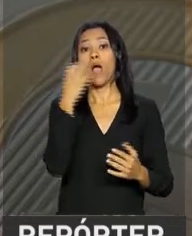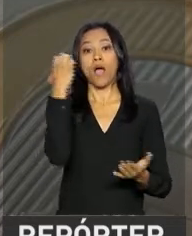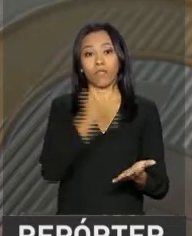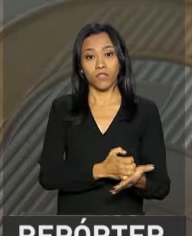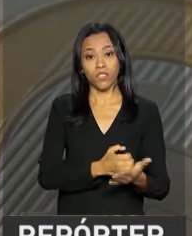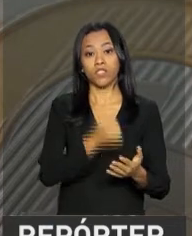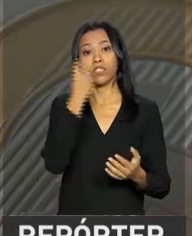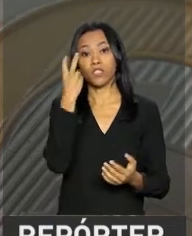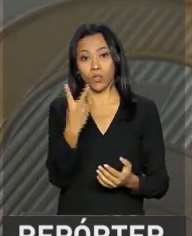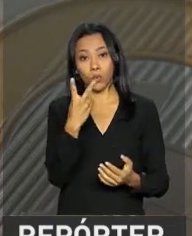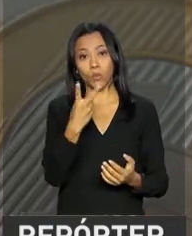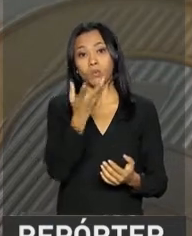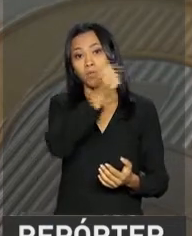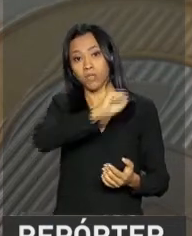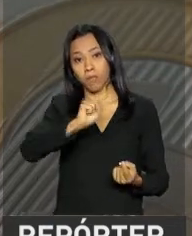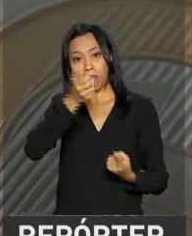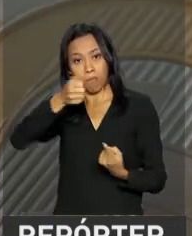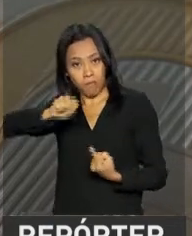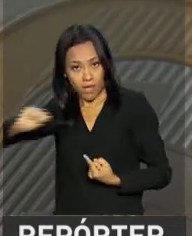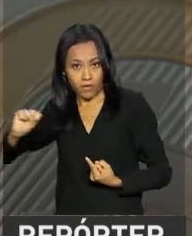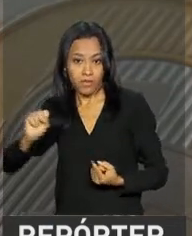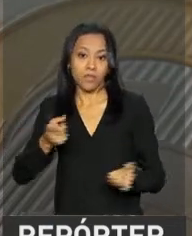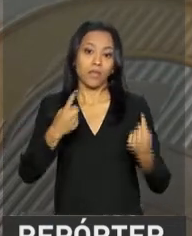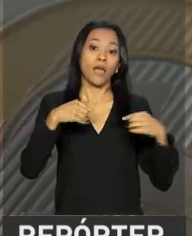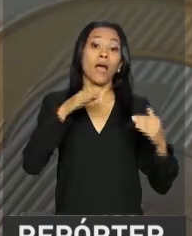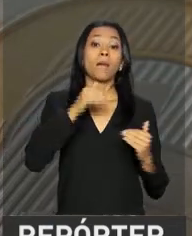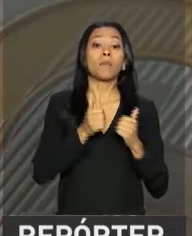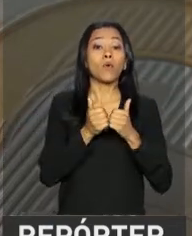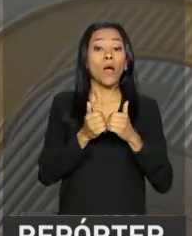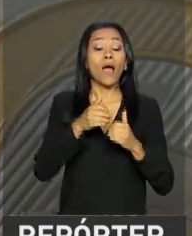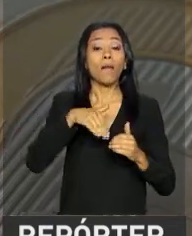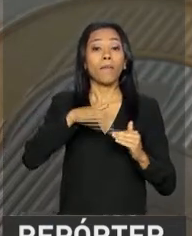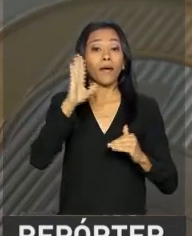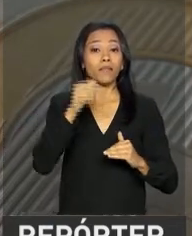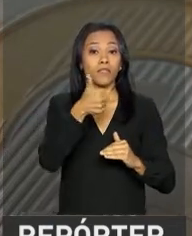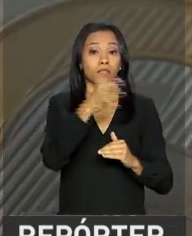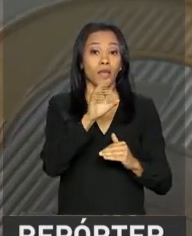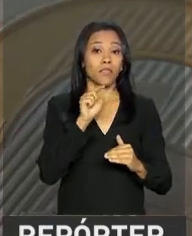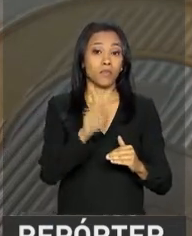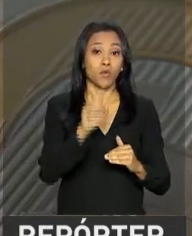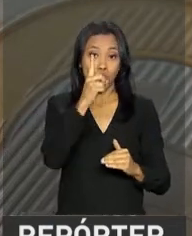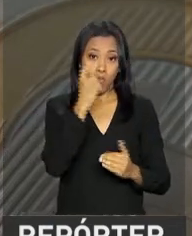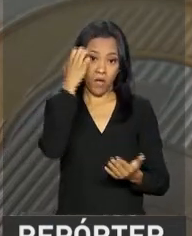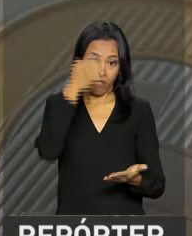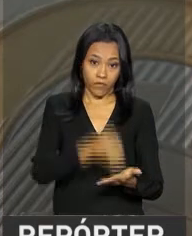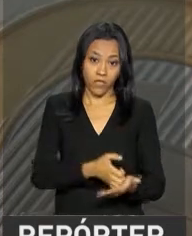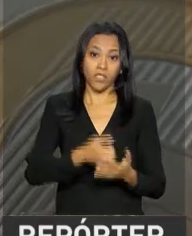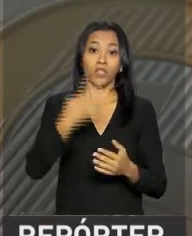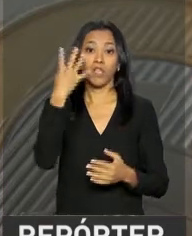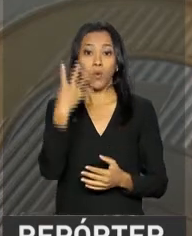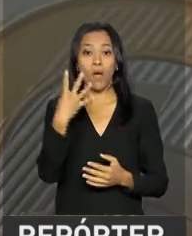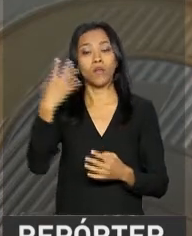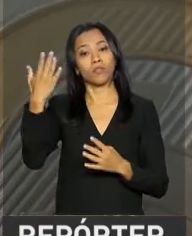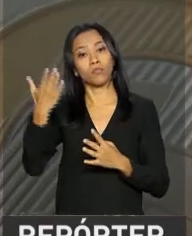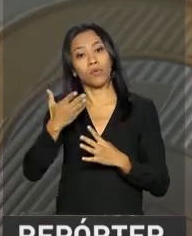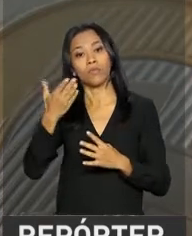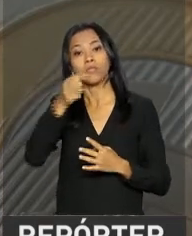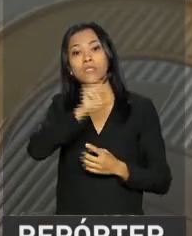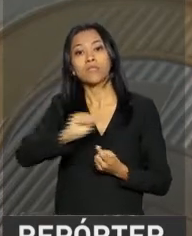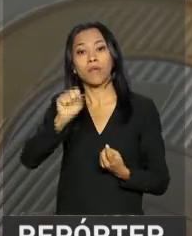duas semestrais a partir de 10 mil reais uma vista e 4 semestrais as indenizações